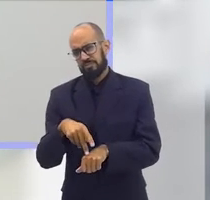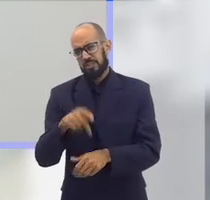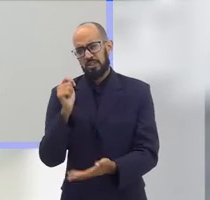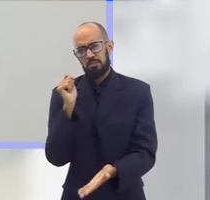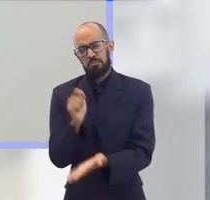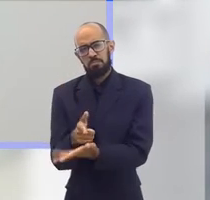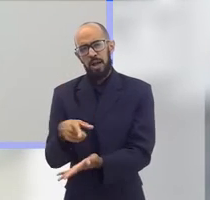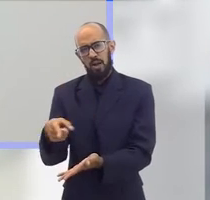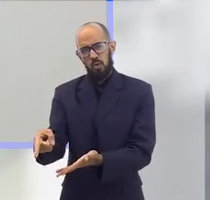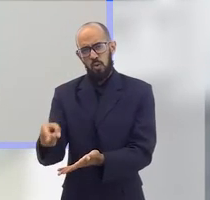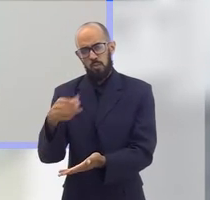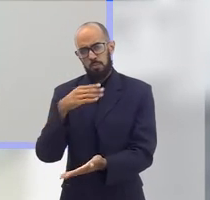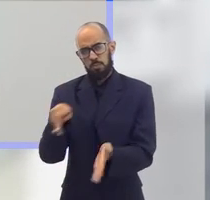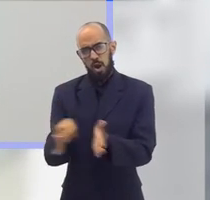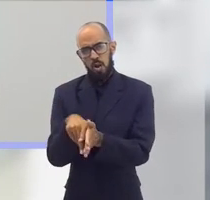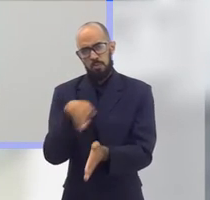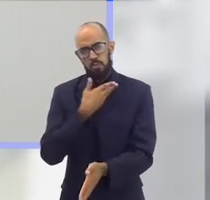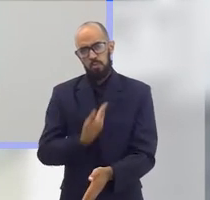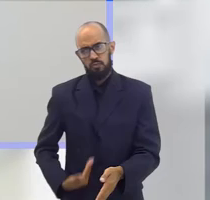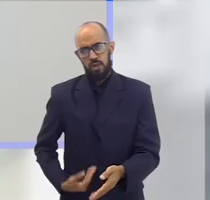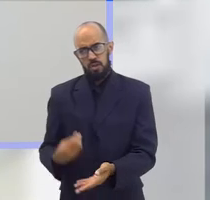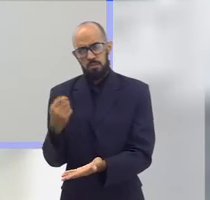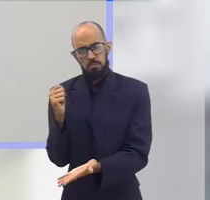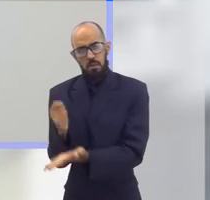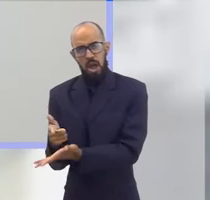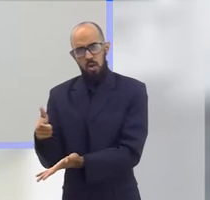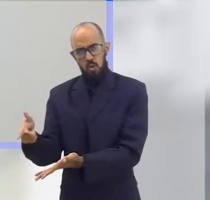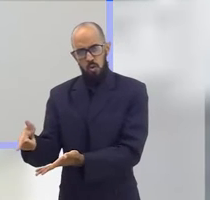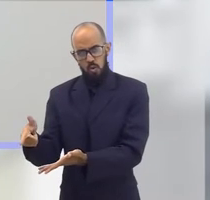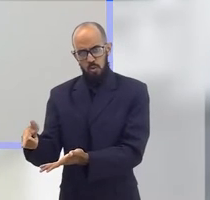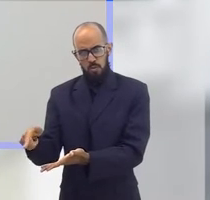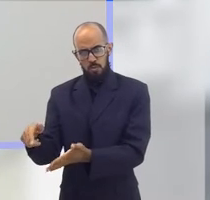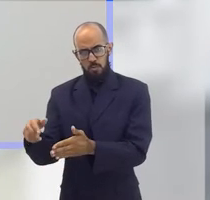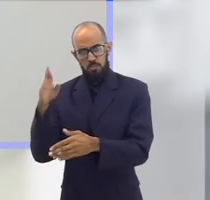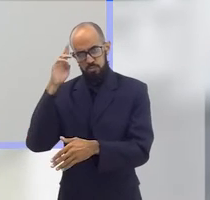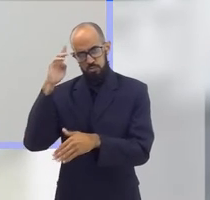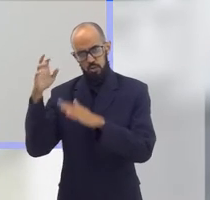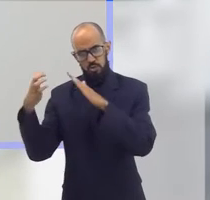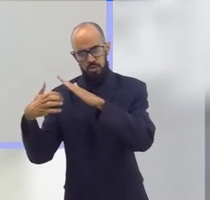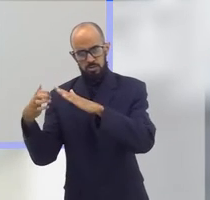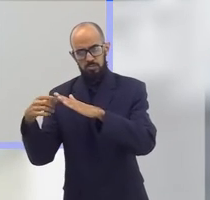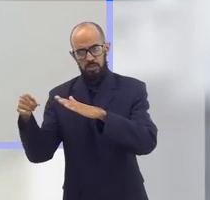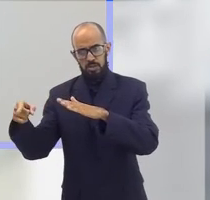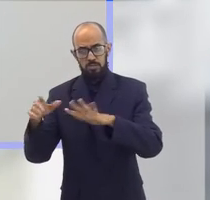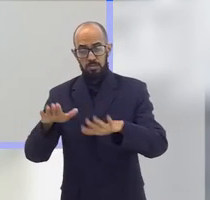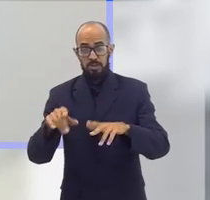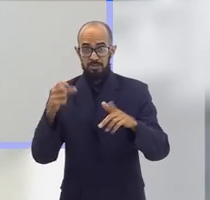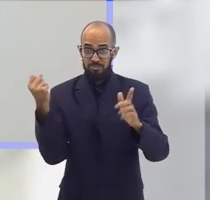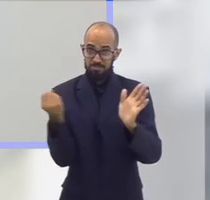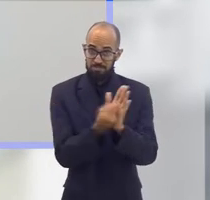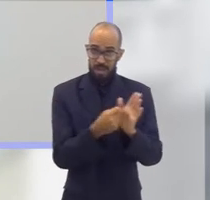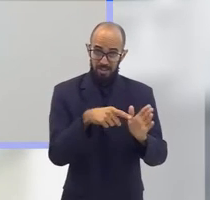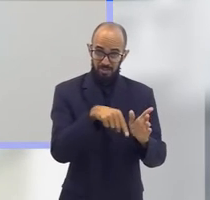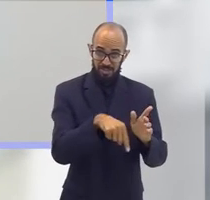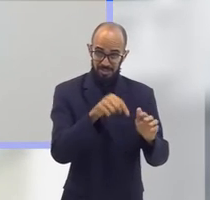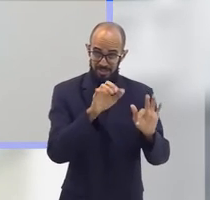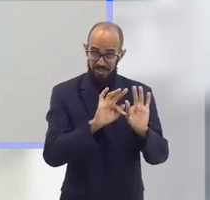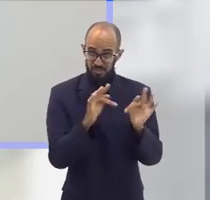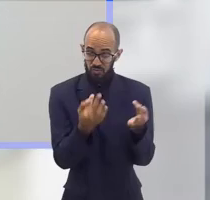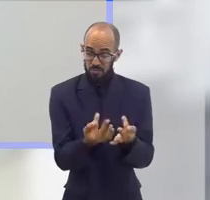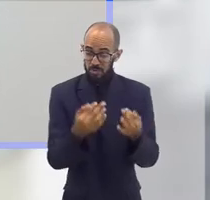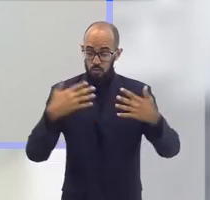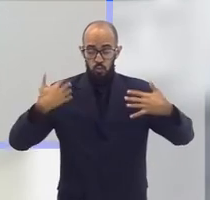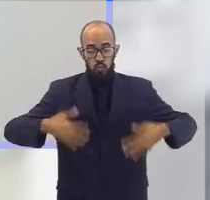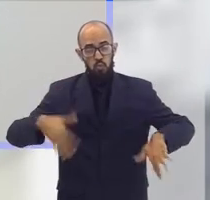pagou uma média dos últimos três faturamentos, o governo, né? E como aqui não aconteceu isso, o impacto nessas famílias, como